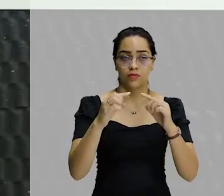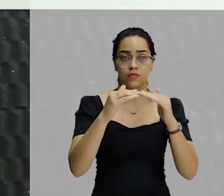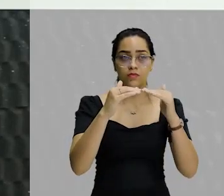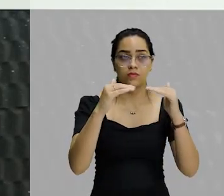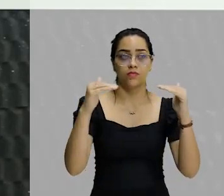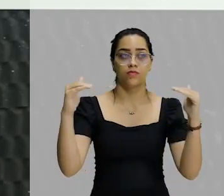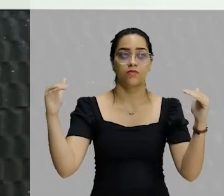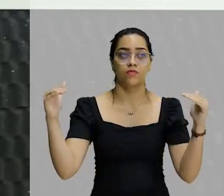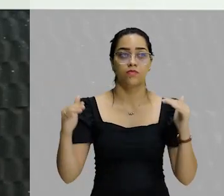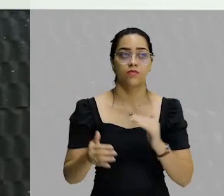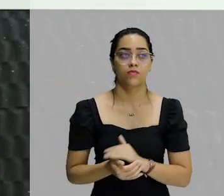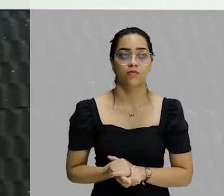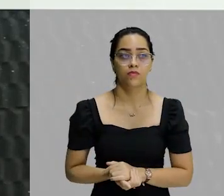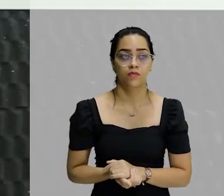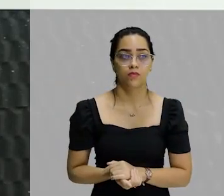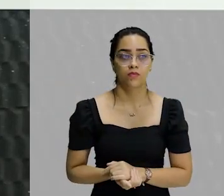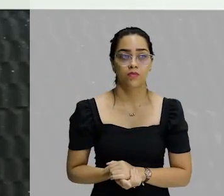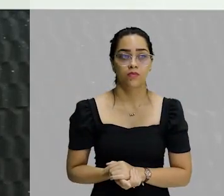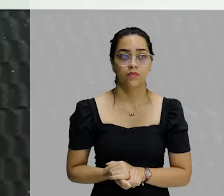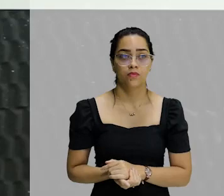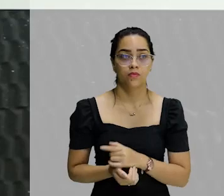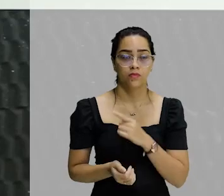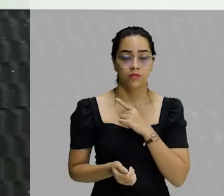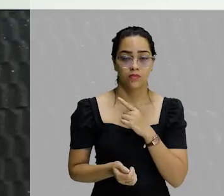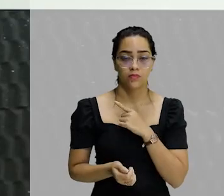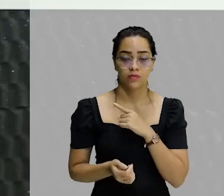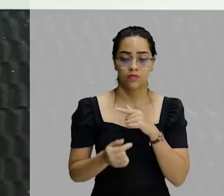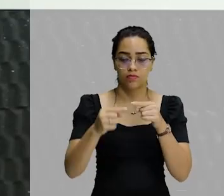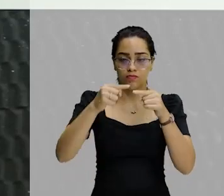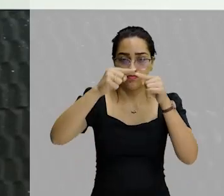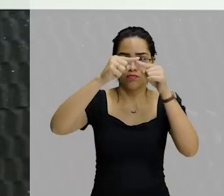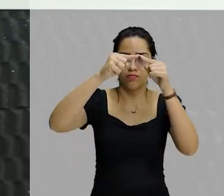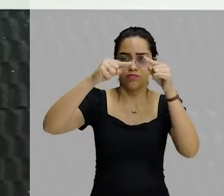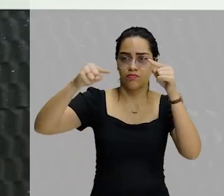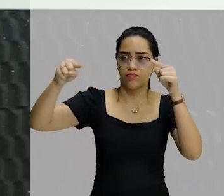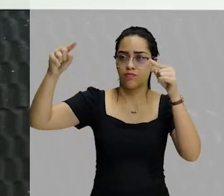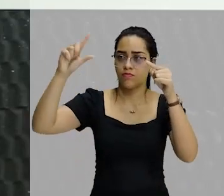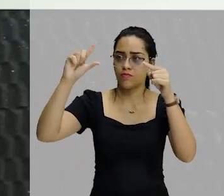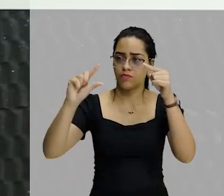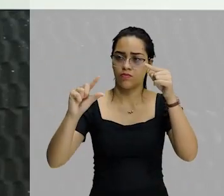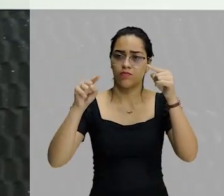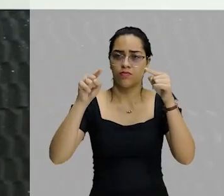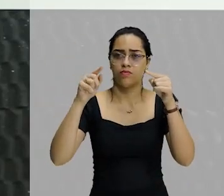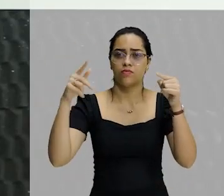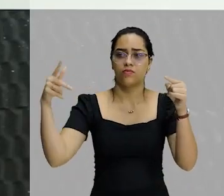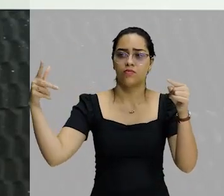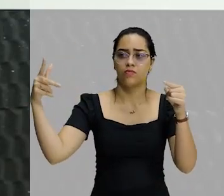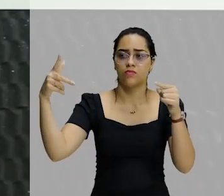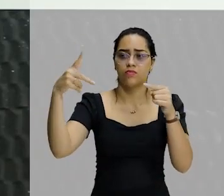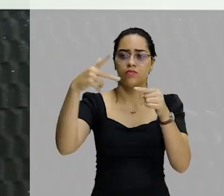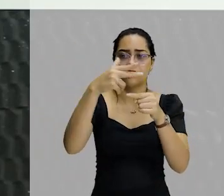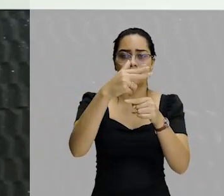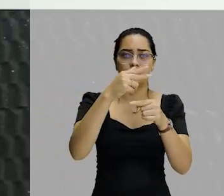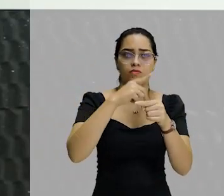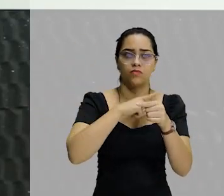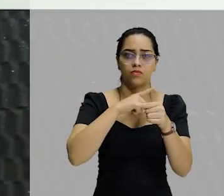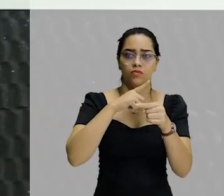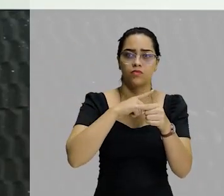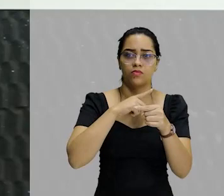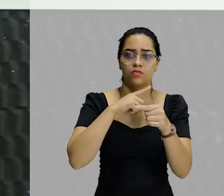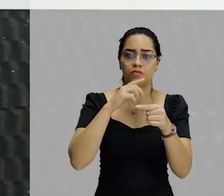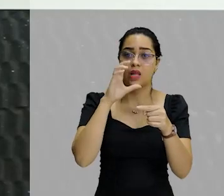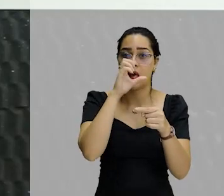Ó. Se ele corta a esfera, ele forma um círculo menor. É como se você estivesse cortando o pedaço de uma